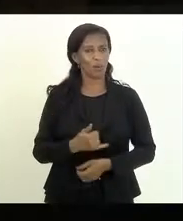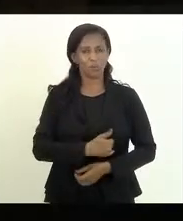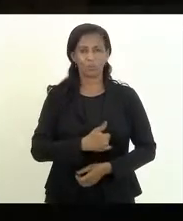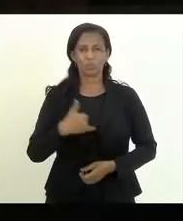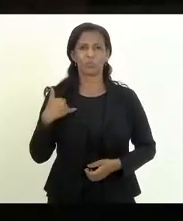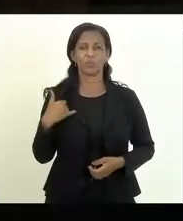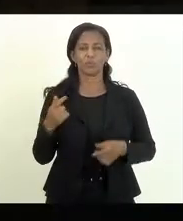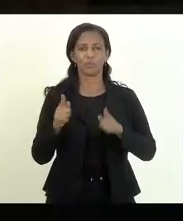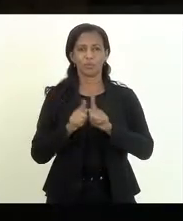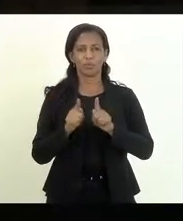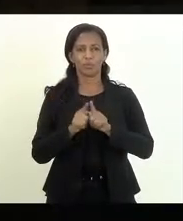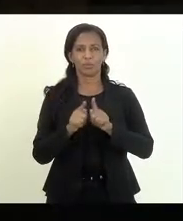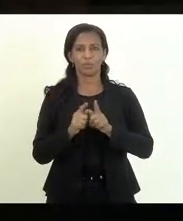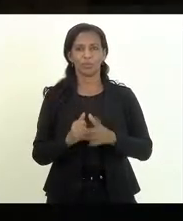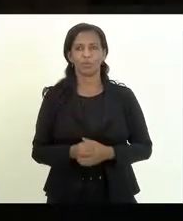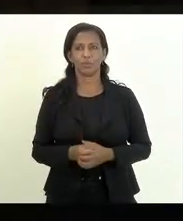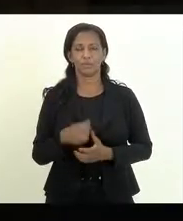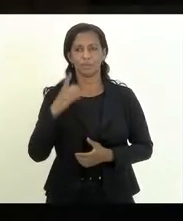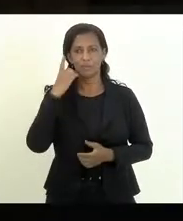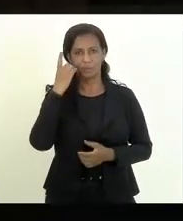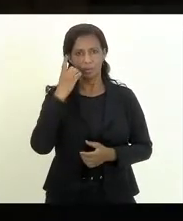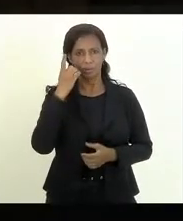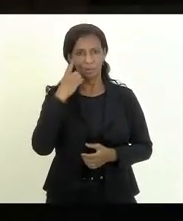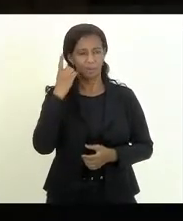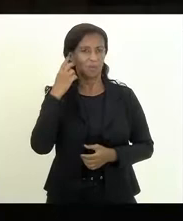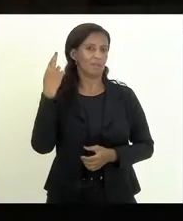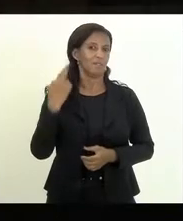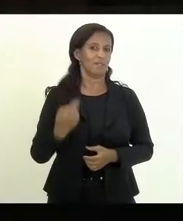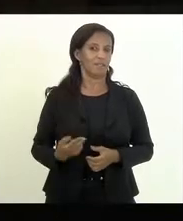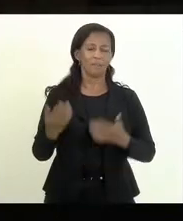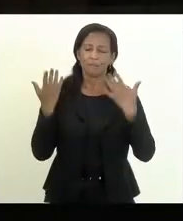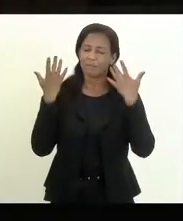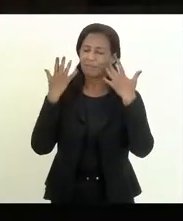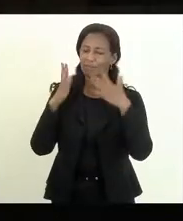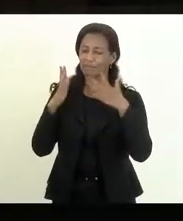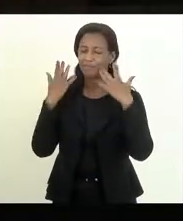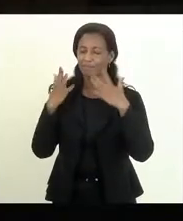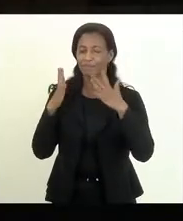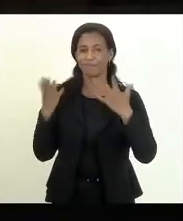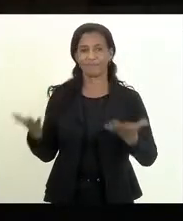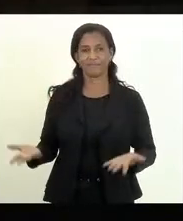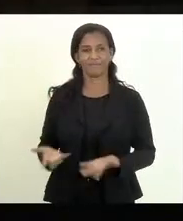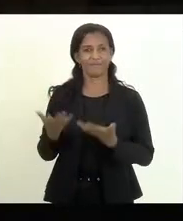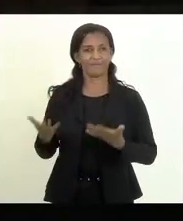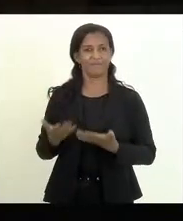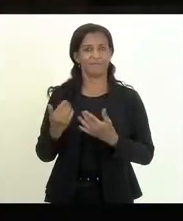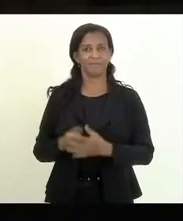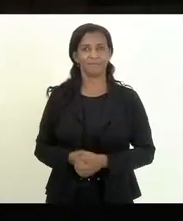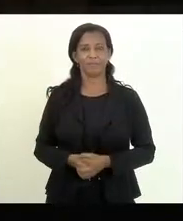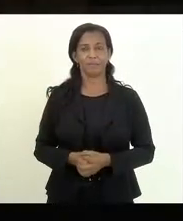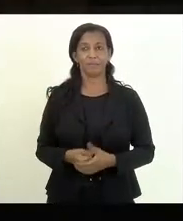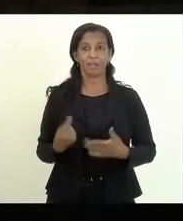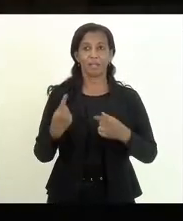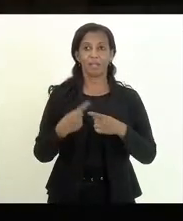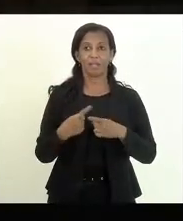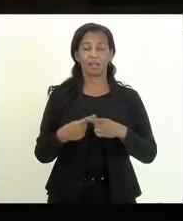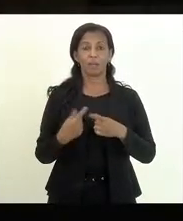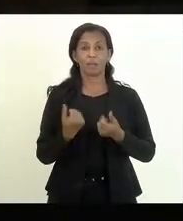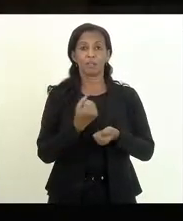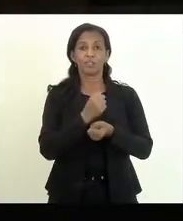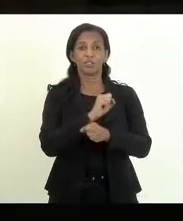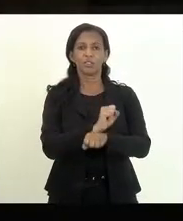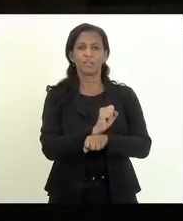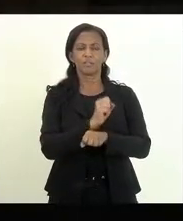orgulha, deputada Renata, parabenizar a Vossa Excelência pela iniciativa, porque a escravidão